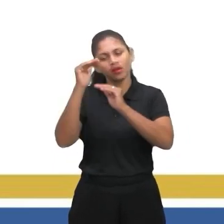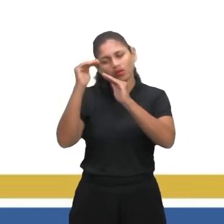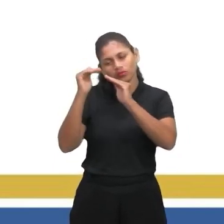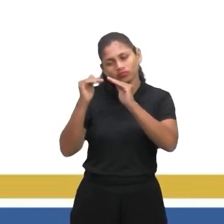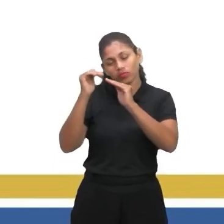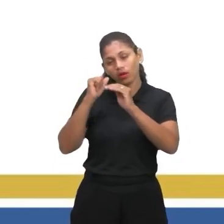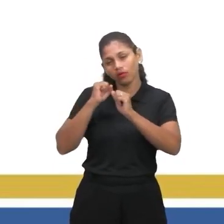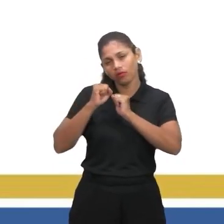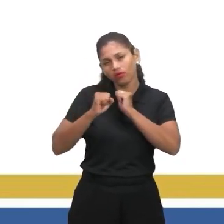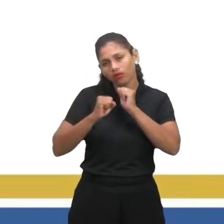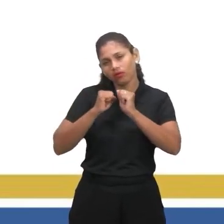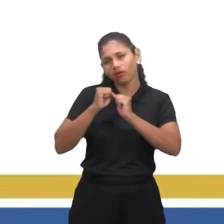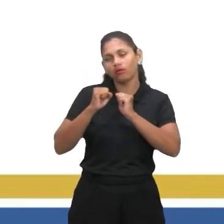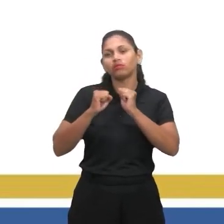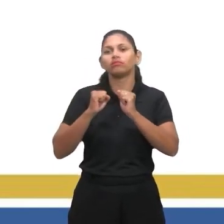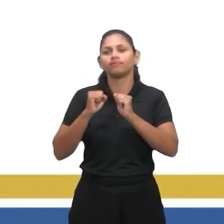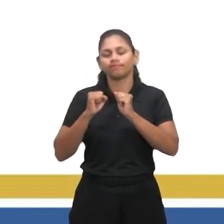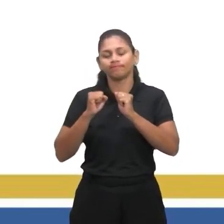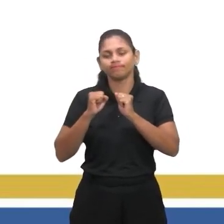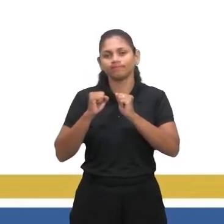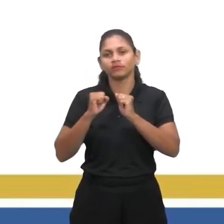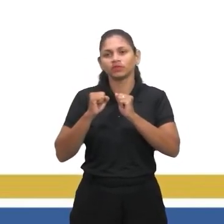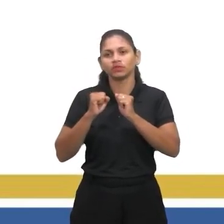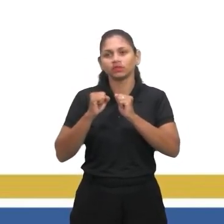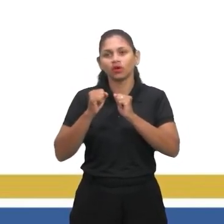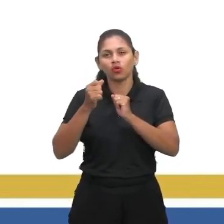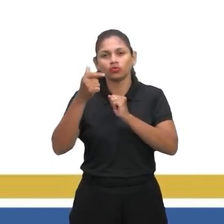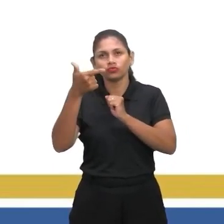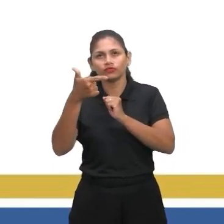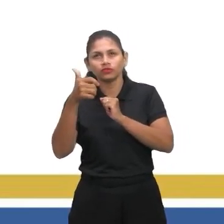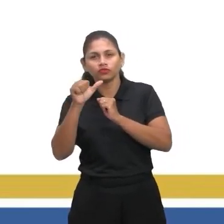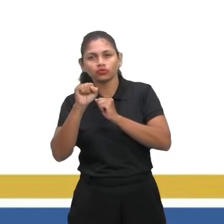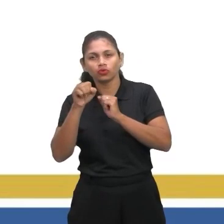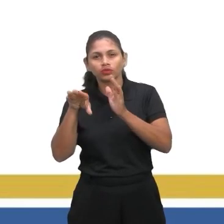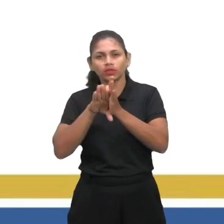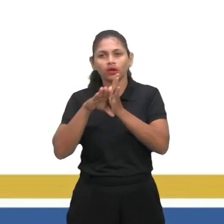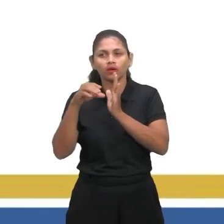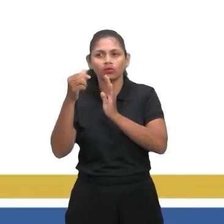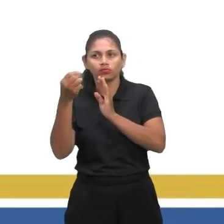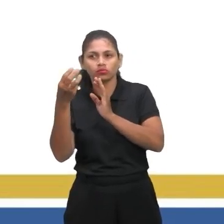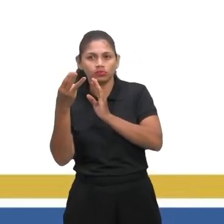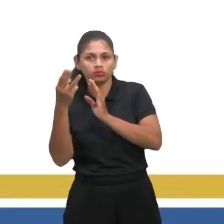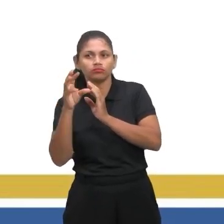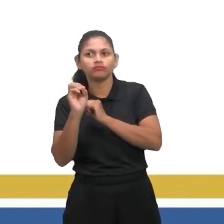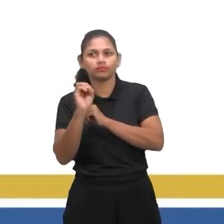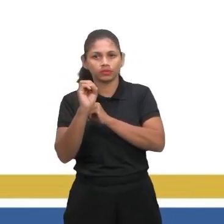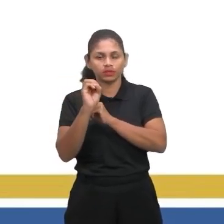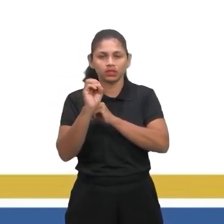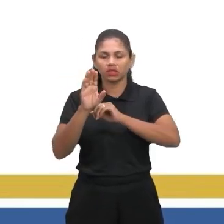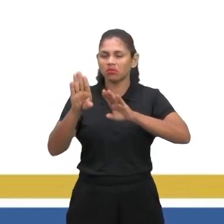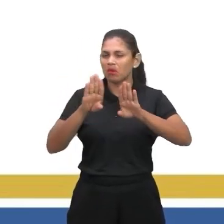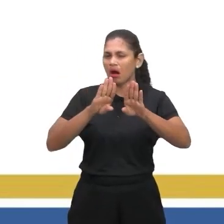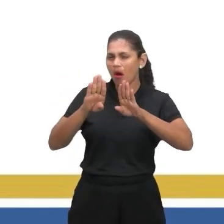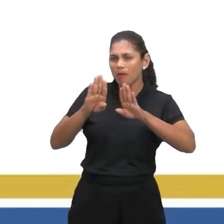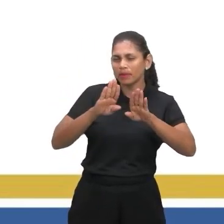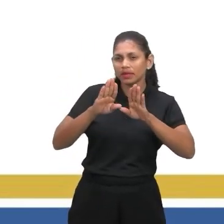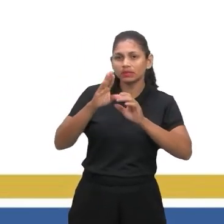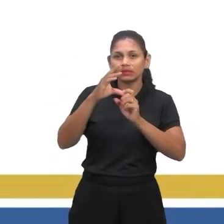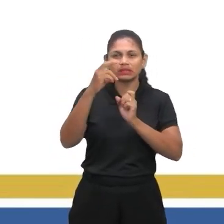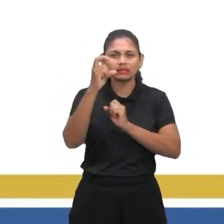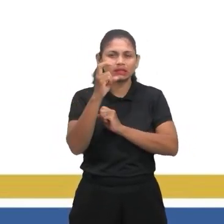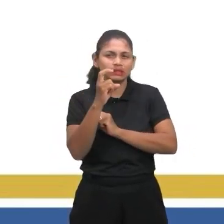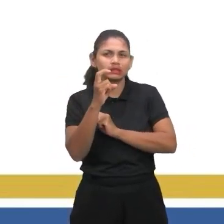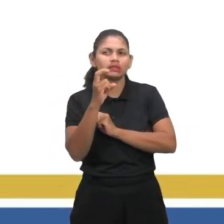18 e do 28 ao 30. Ou seja, totalizando aqui, um total de 5 mais 3, 8,